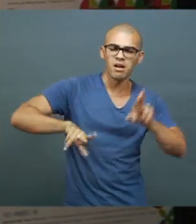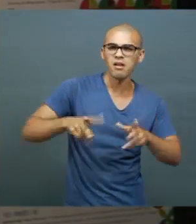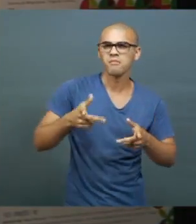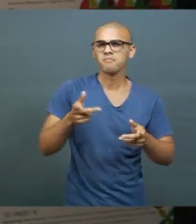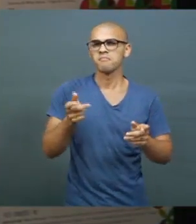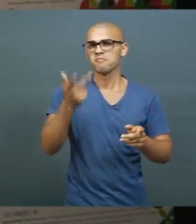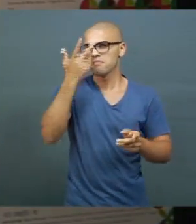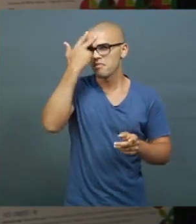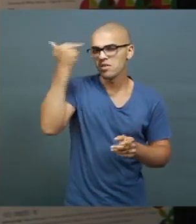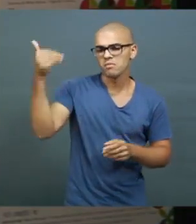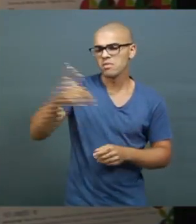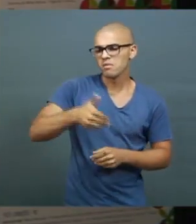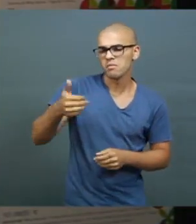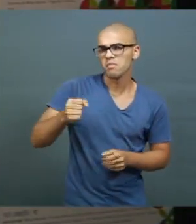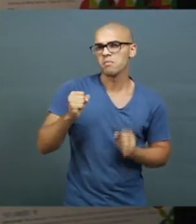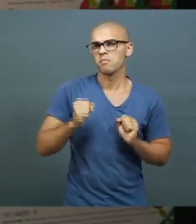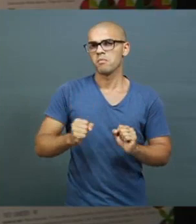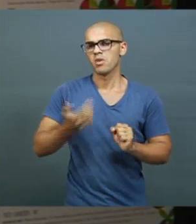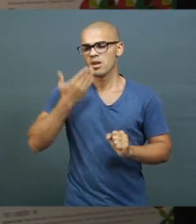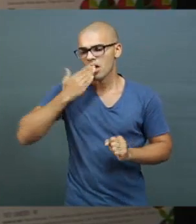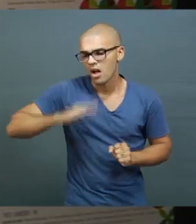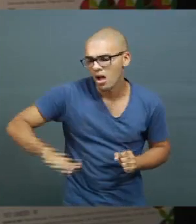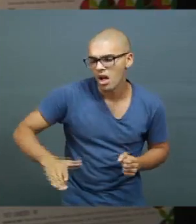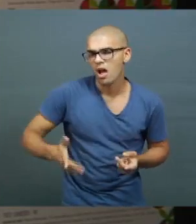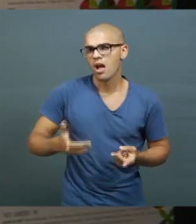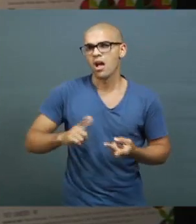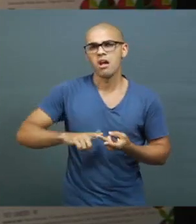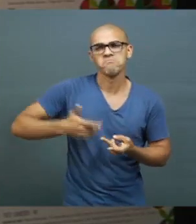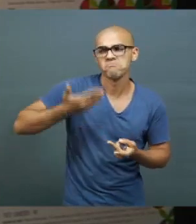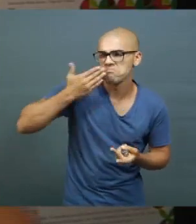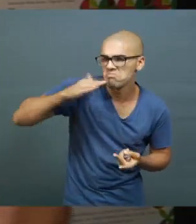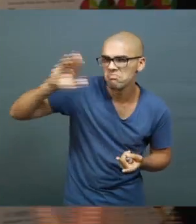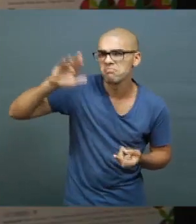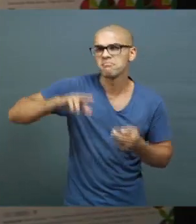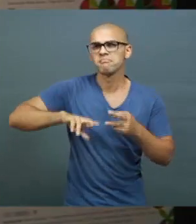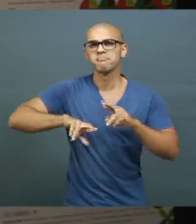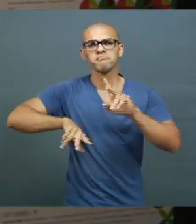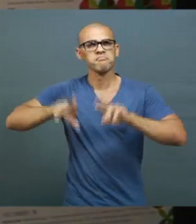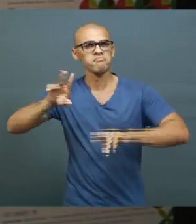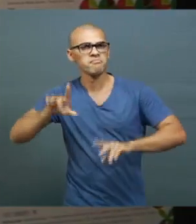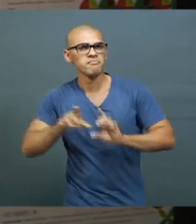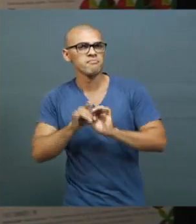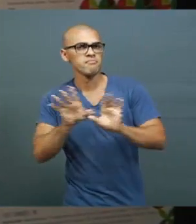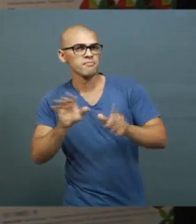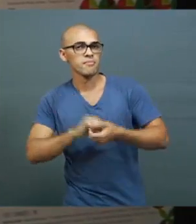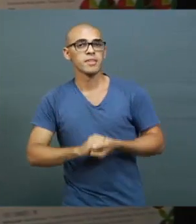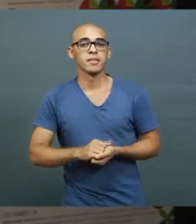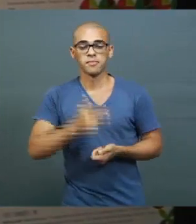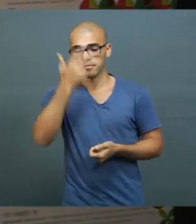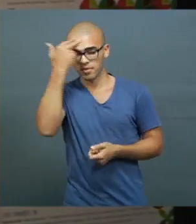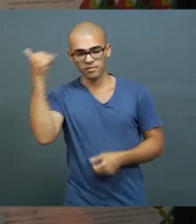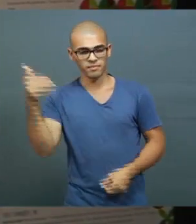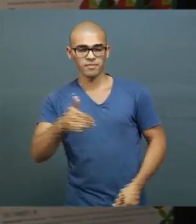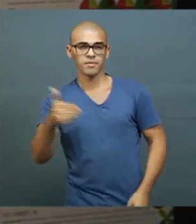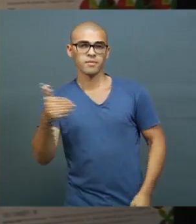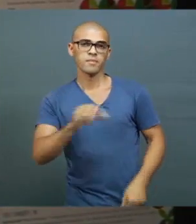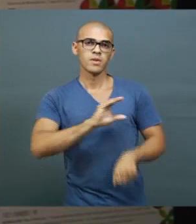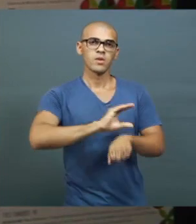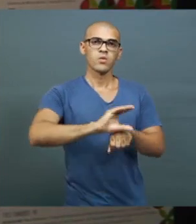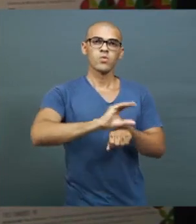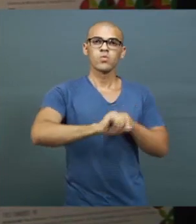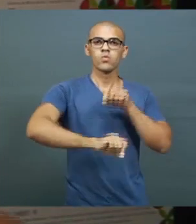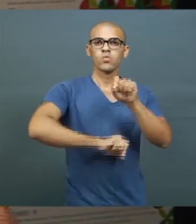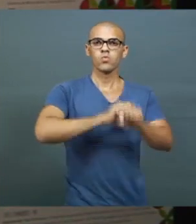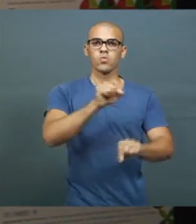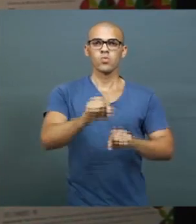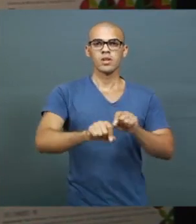de idade, até adultos aí sem fronteiras de idade, né? A gente procura para fazer aulas de teatro e aí varia sempre o